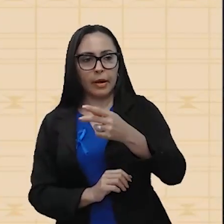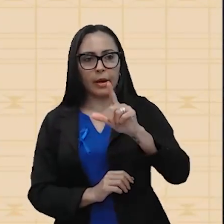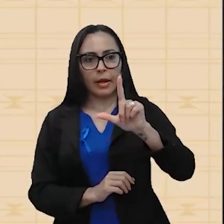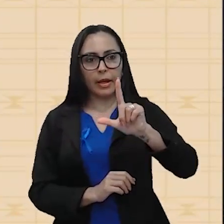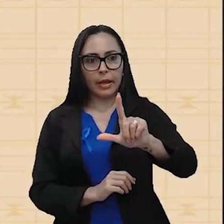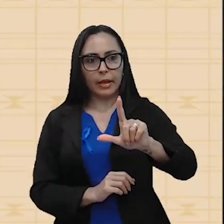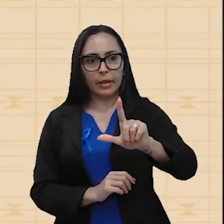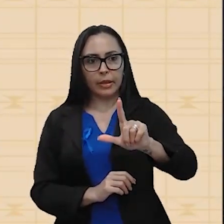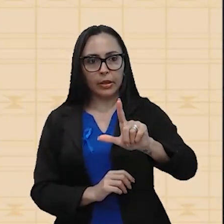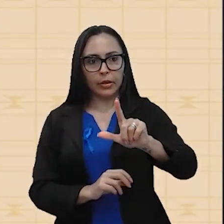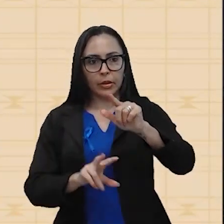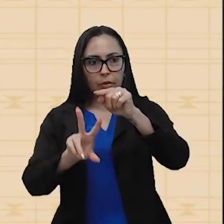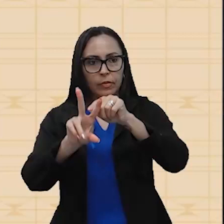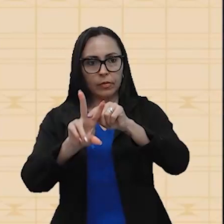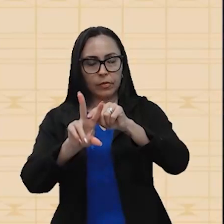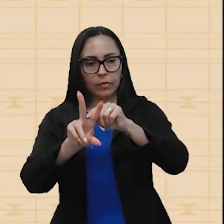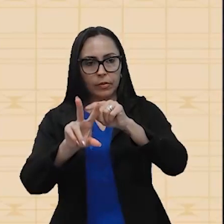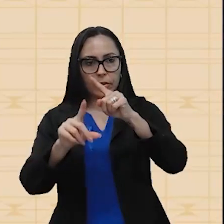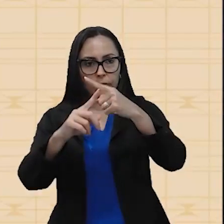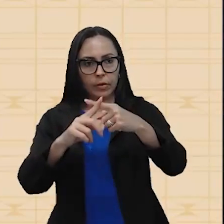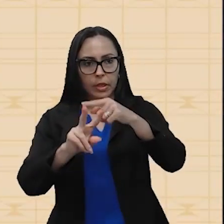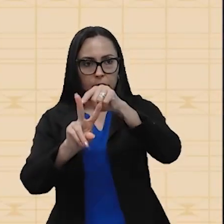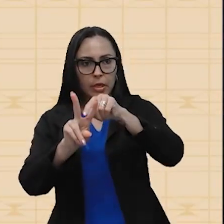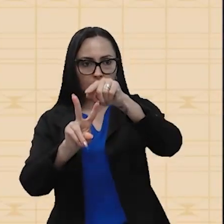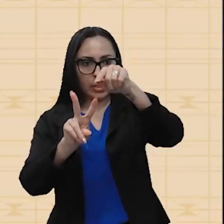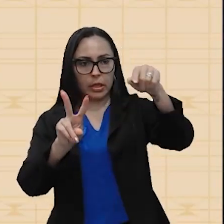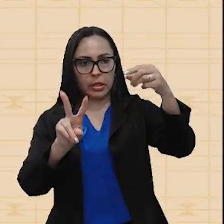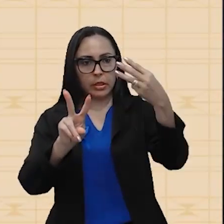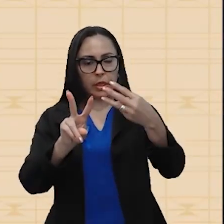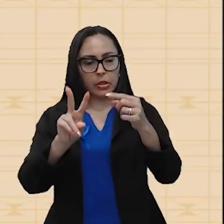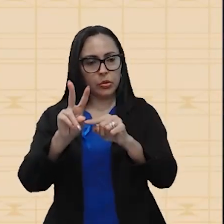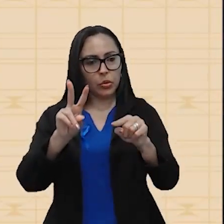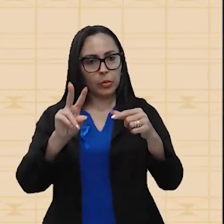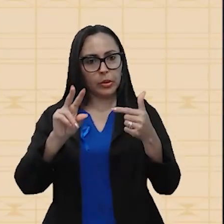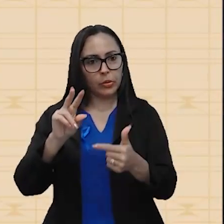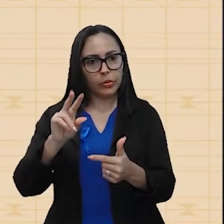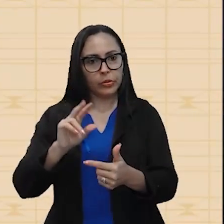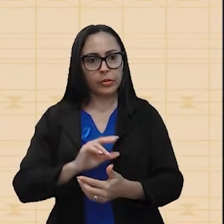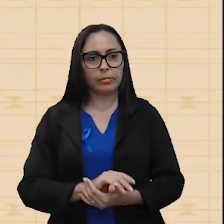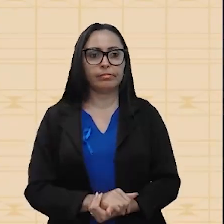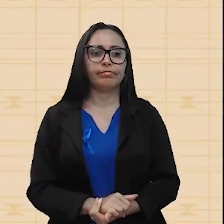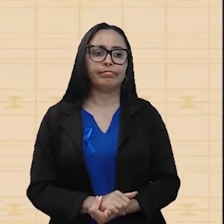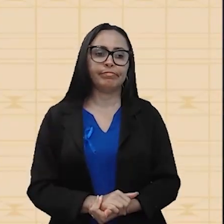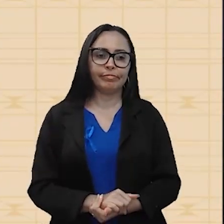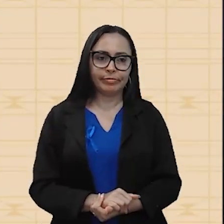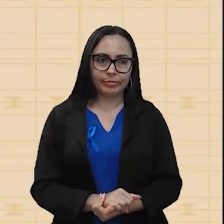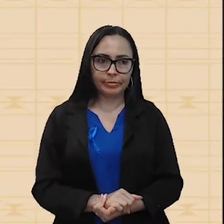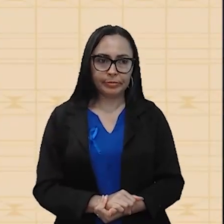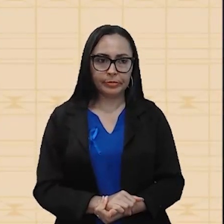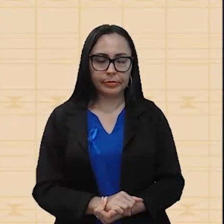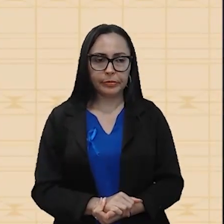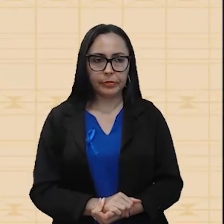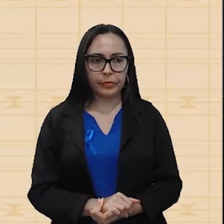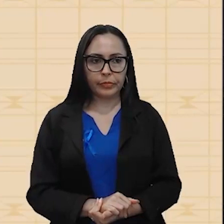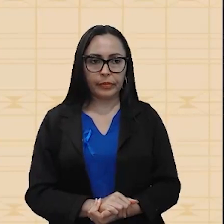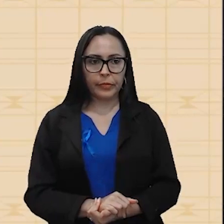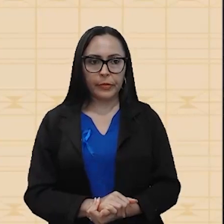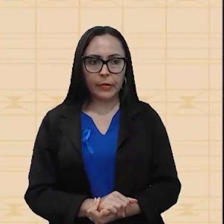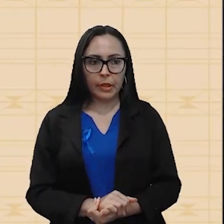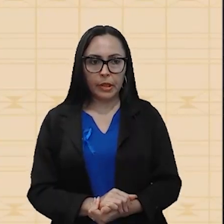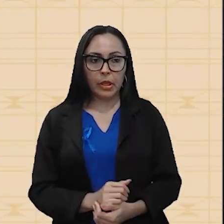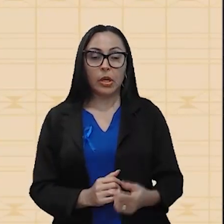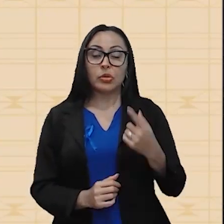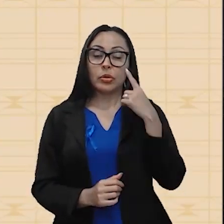L vezes raiz de 3 sobre 2. Muito bem, gente. Olha, aqui é uma equação